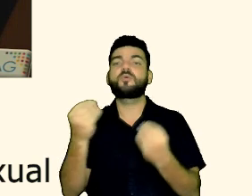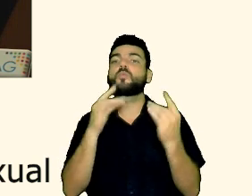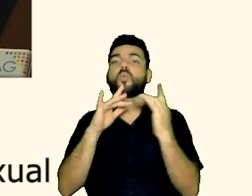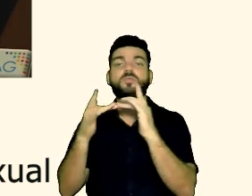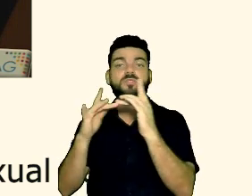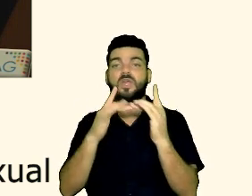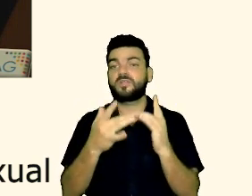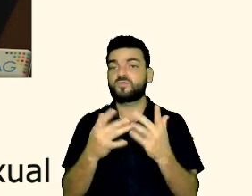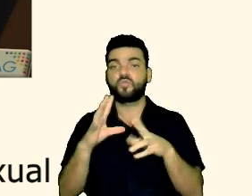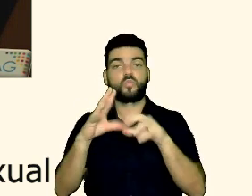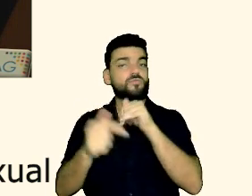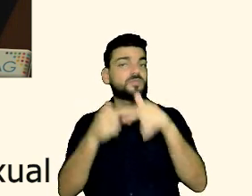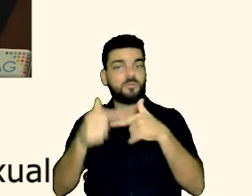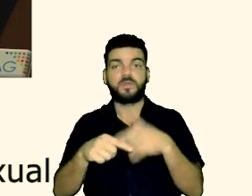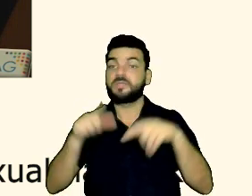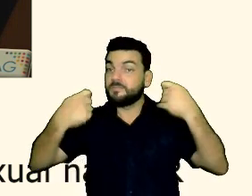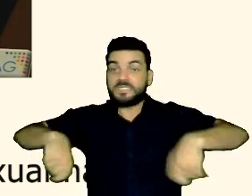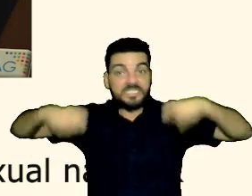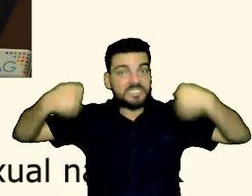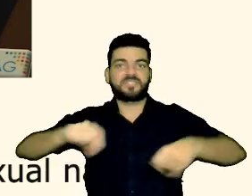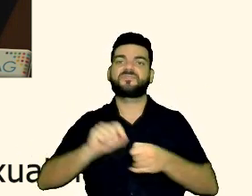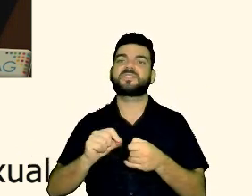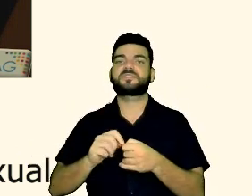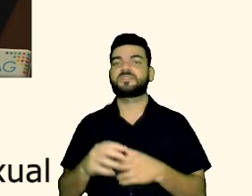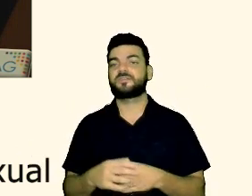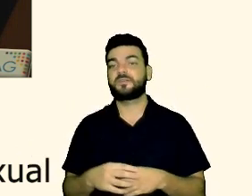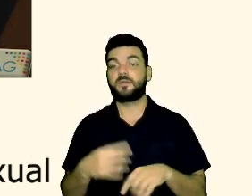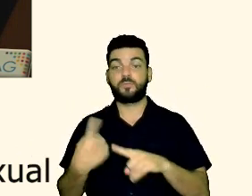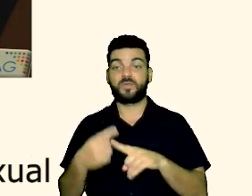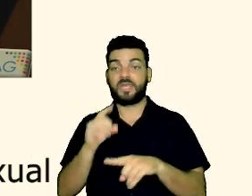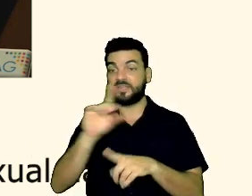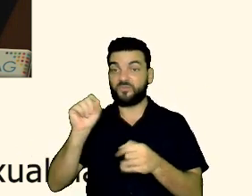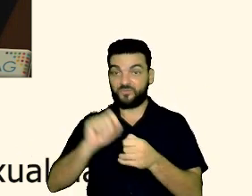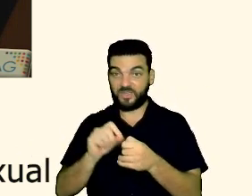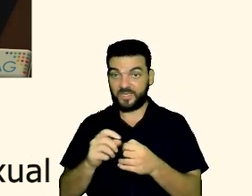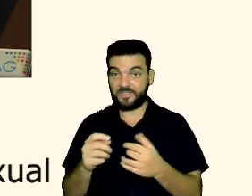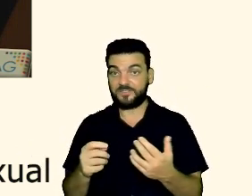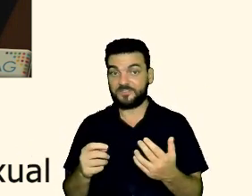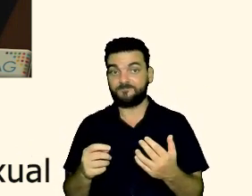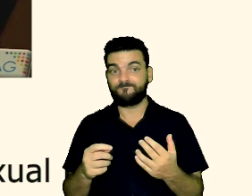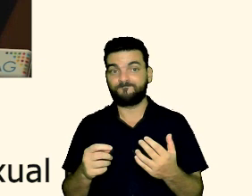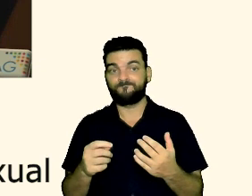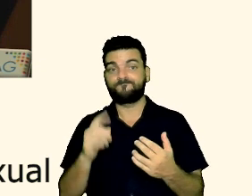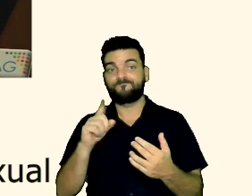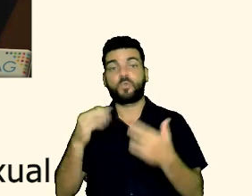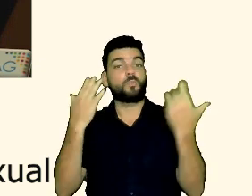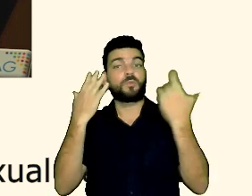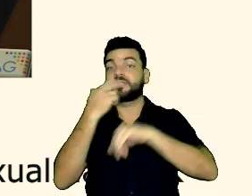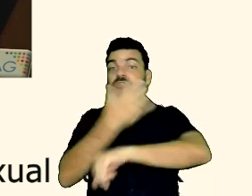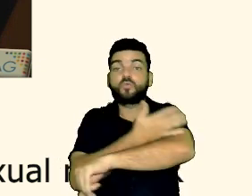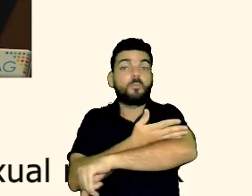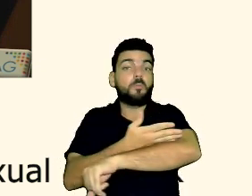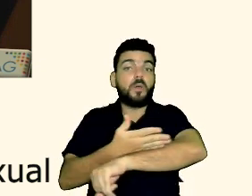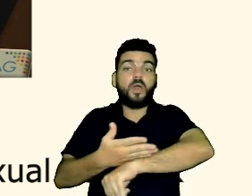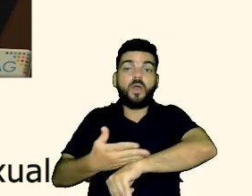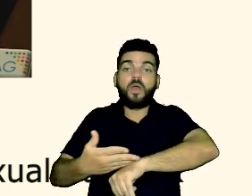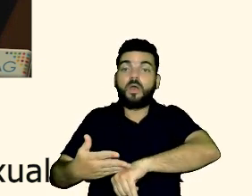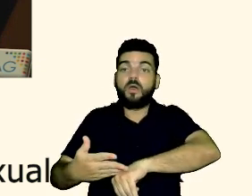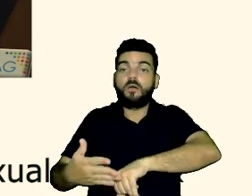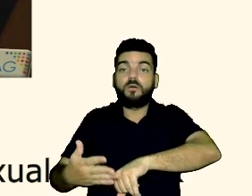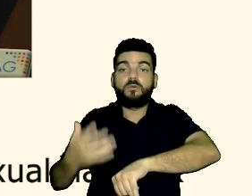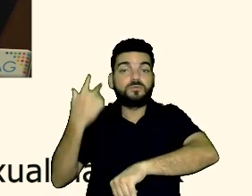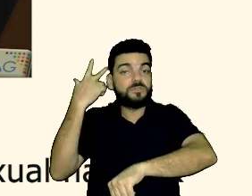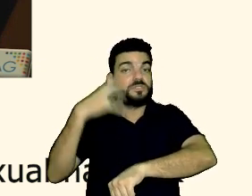praticamos, se torna praticamente natural, né? E aí, o feedback negativo, que eu acredito que seja